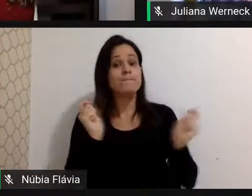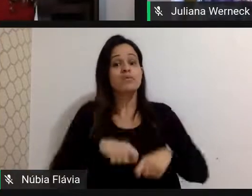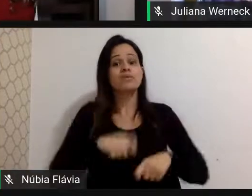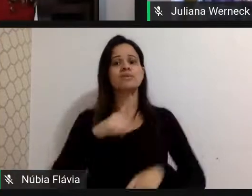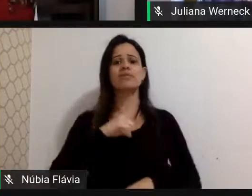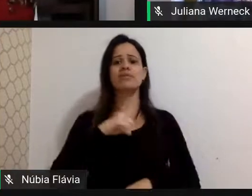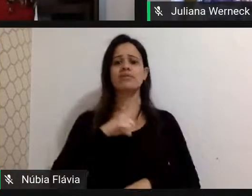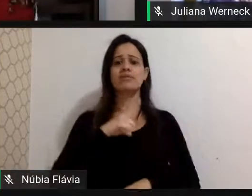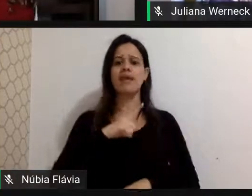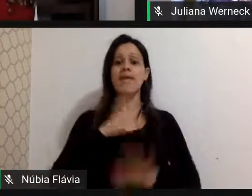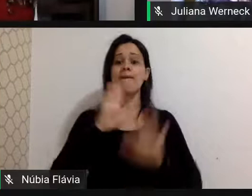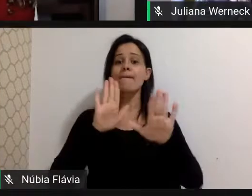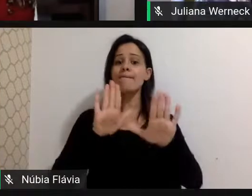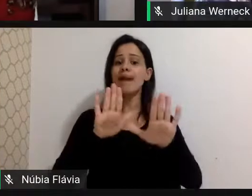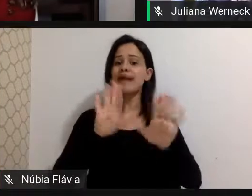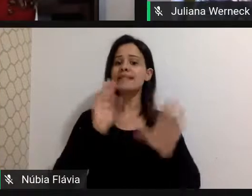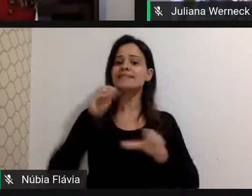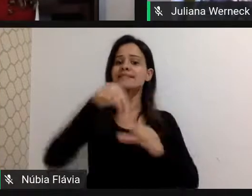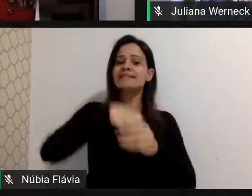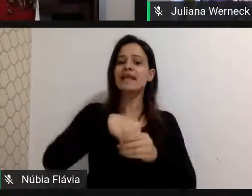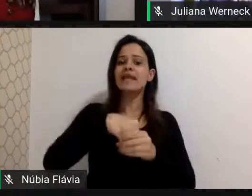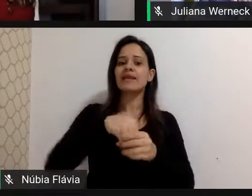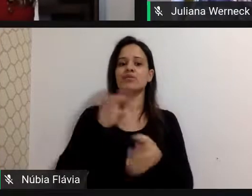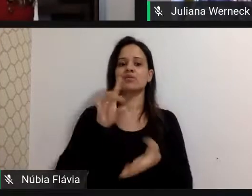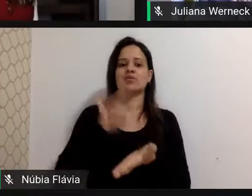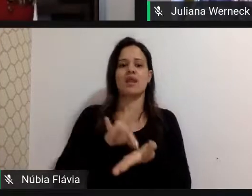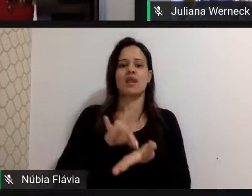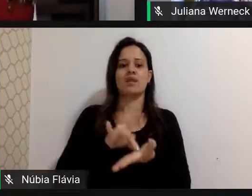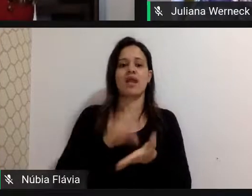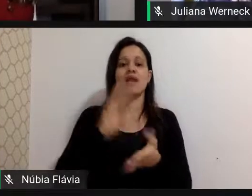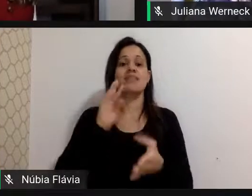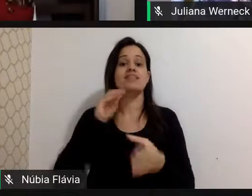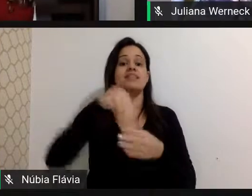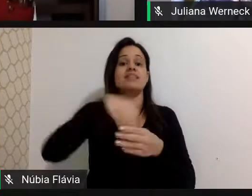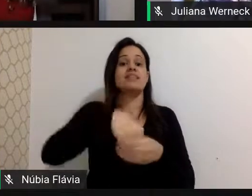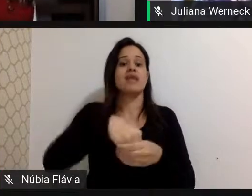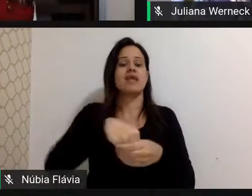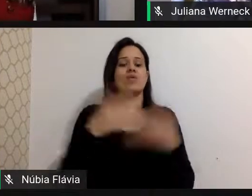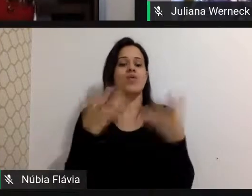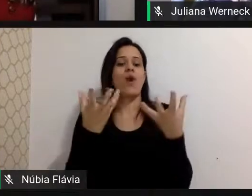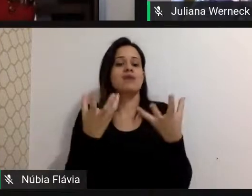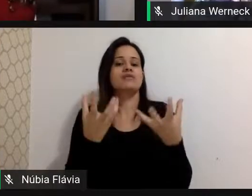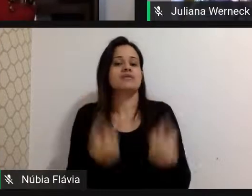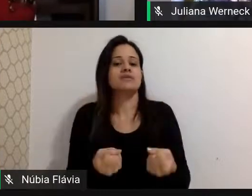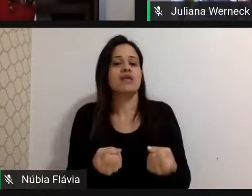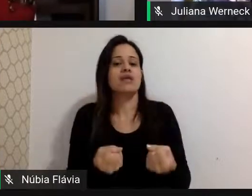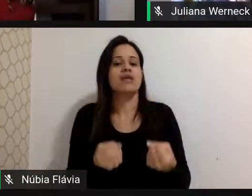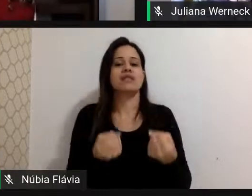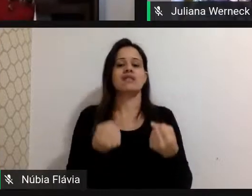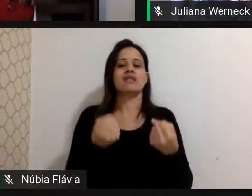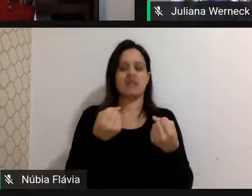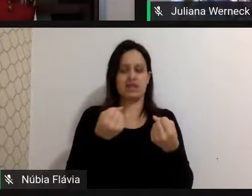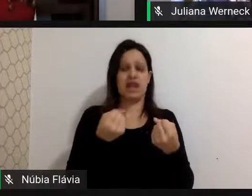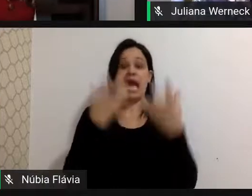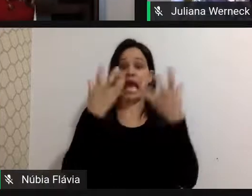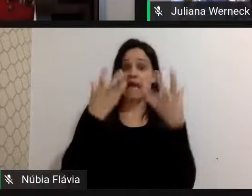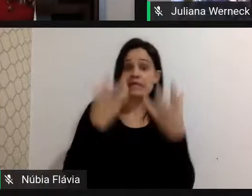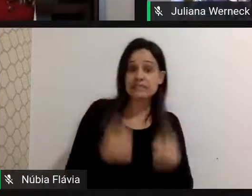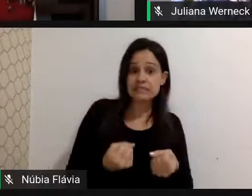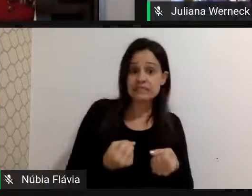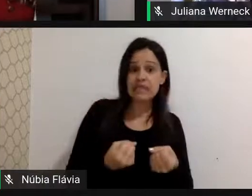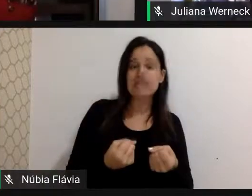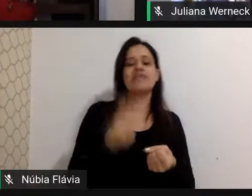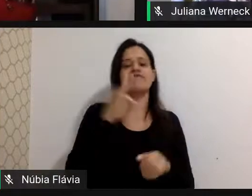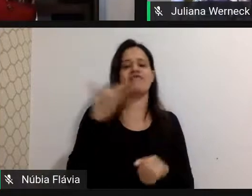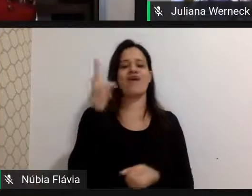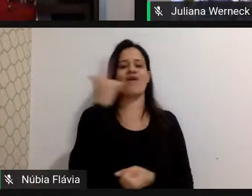própria realidade, dentro da própria pele. Quando a gente aceita, quando a gente assume isso, é que a gente consegue fazer o